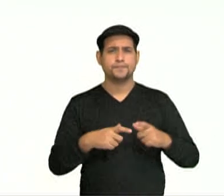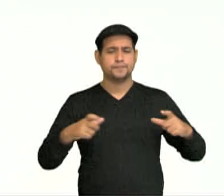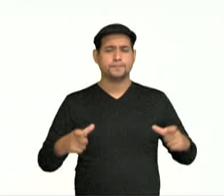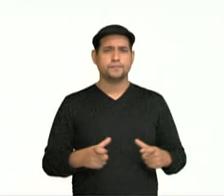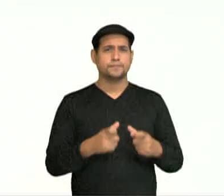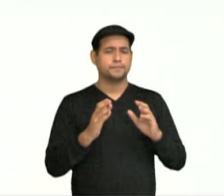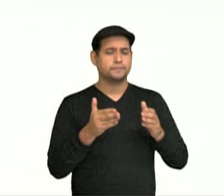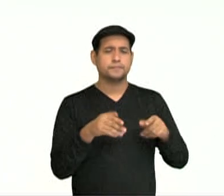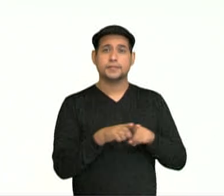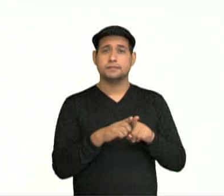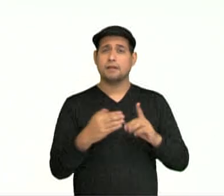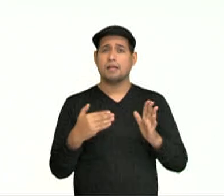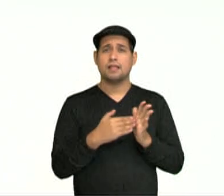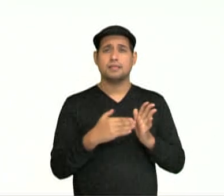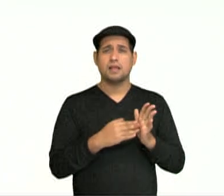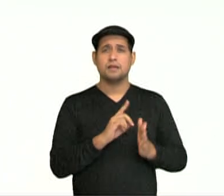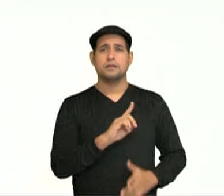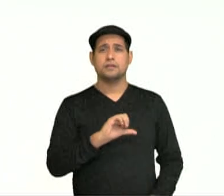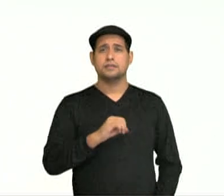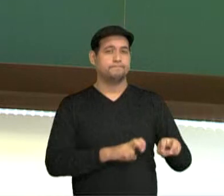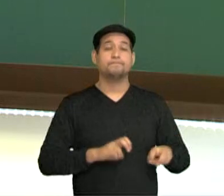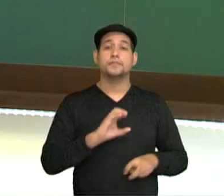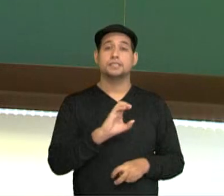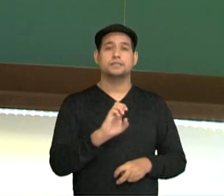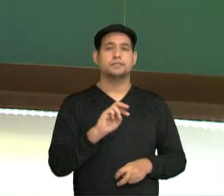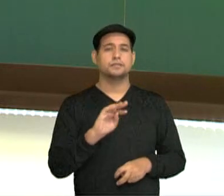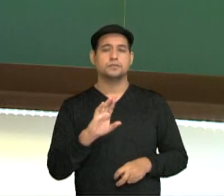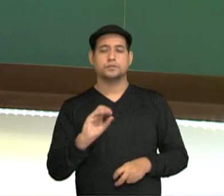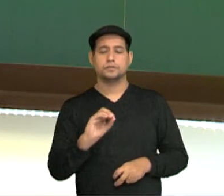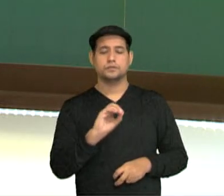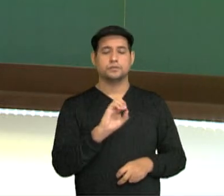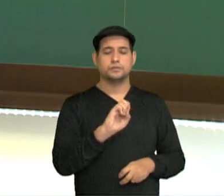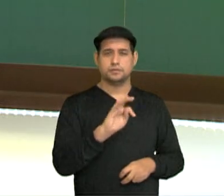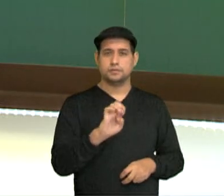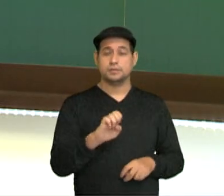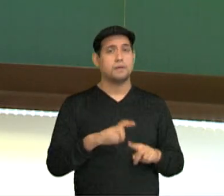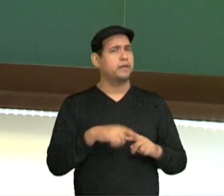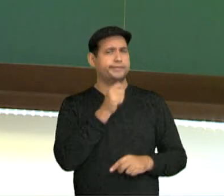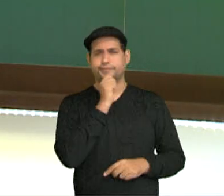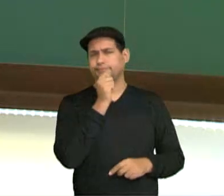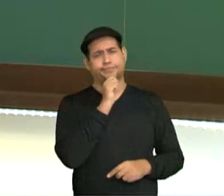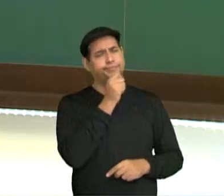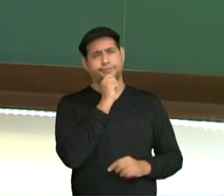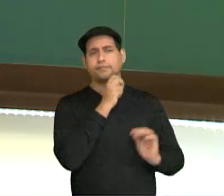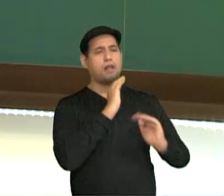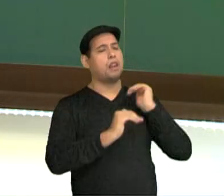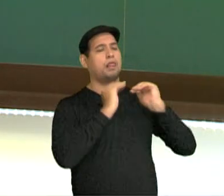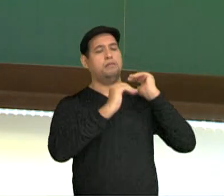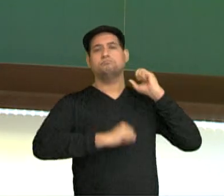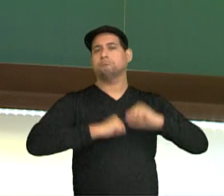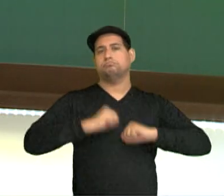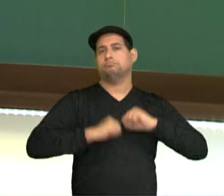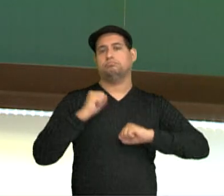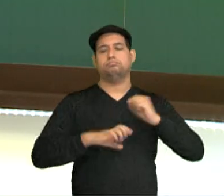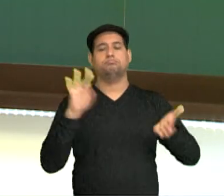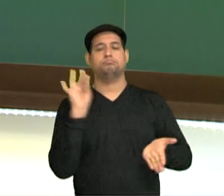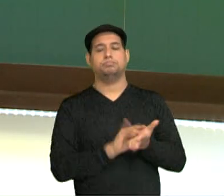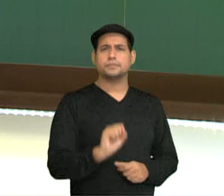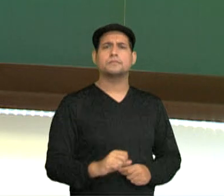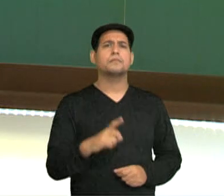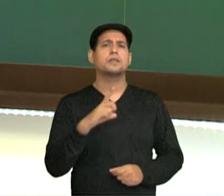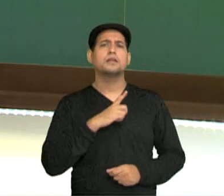impulsionaram, então nós falamos da agricultura, que era a atividade do Brasil, e que os lucros da agricultura foram usados para